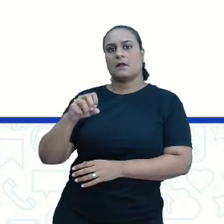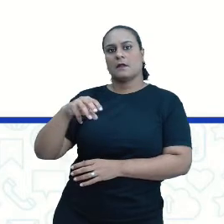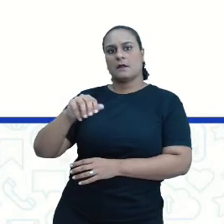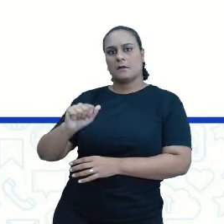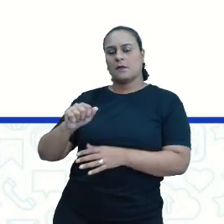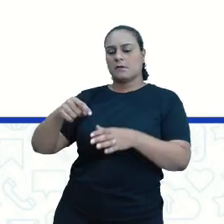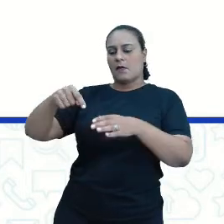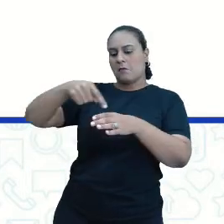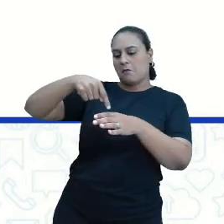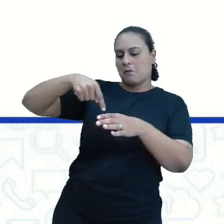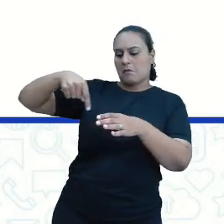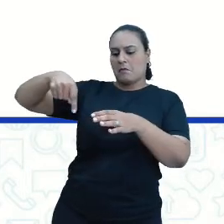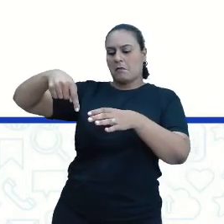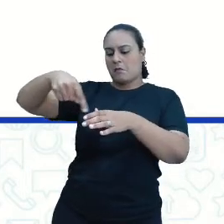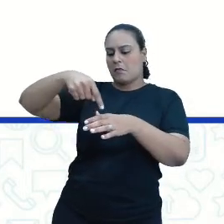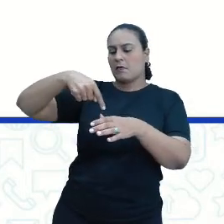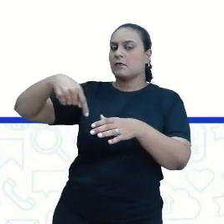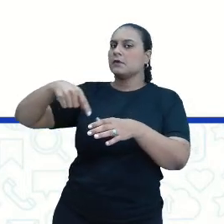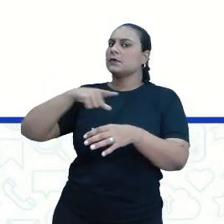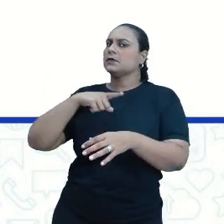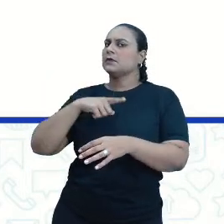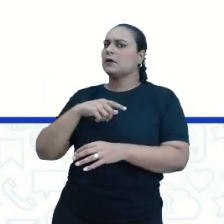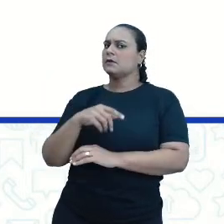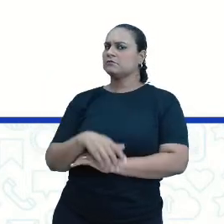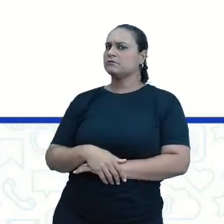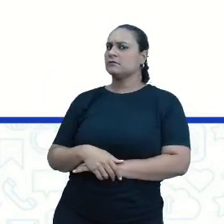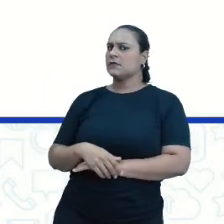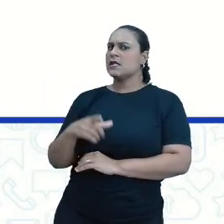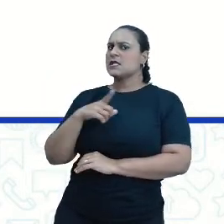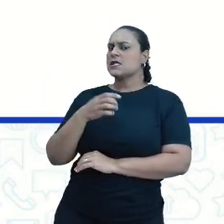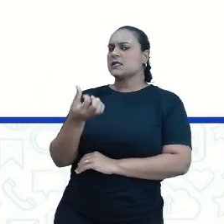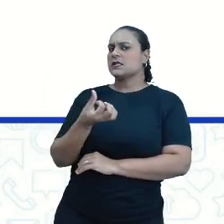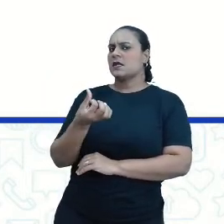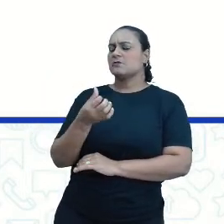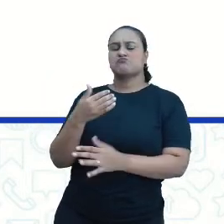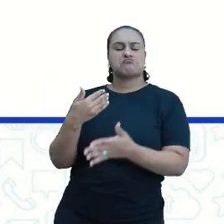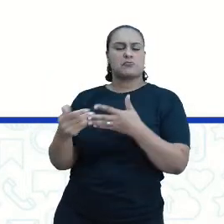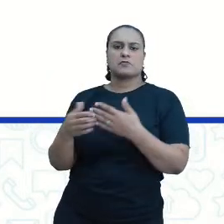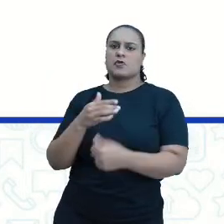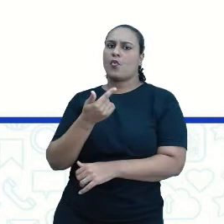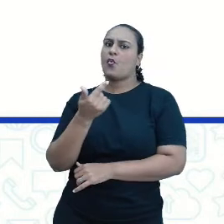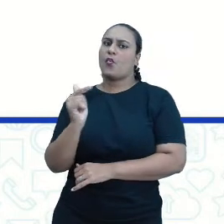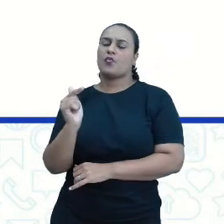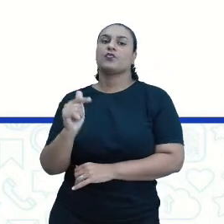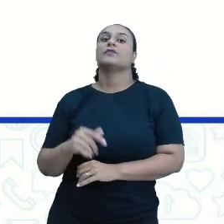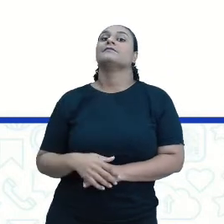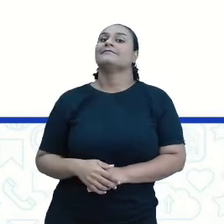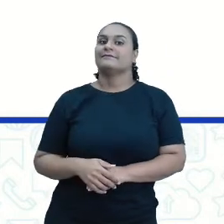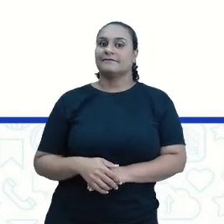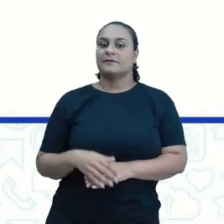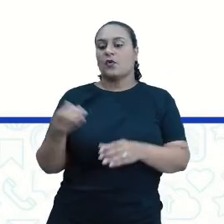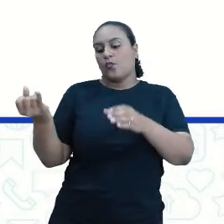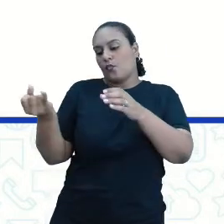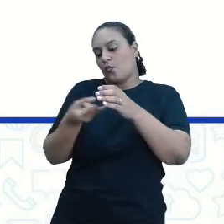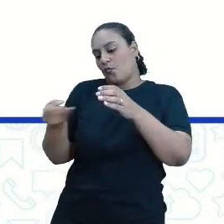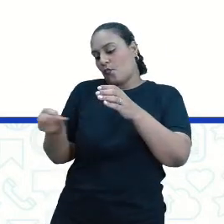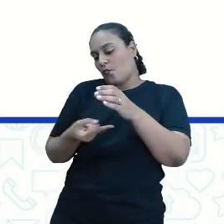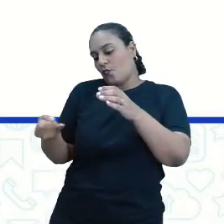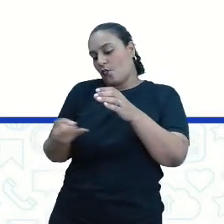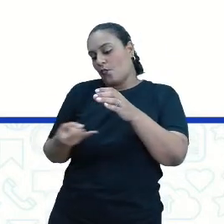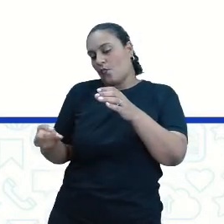polígono, né? Poderia ser... Aí no caso a gente tem o quê? Um hexágono, né? Mas poderia ser qualquer outro polígono, e esse fatiamento da ideia